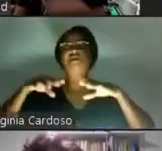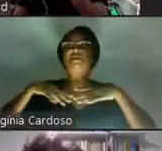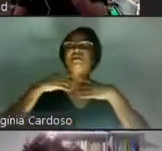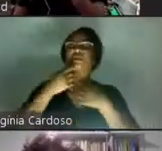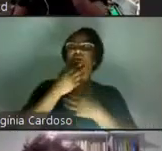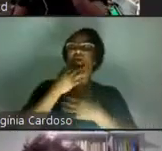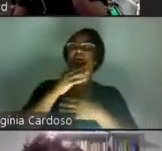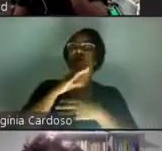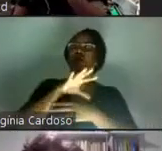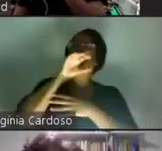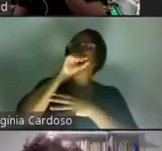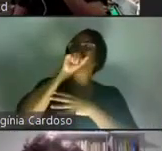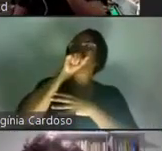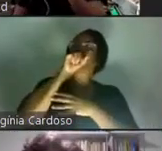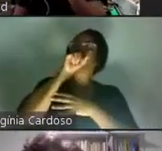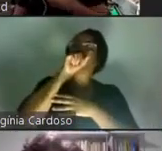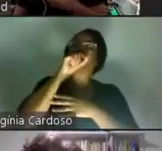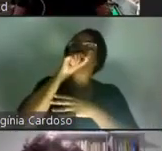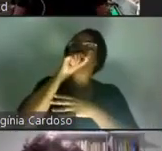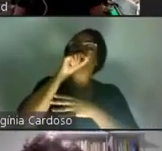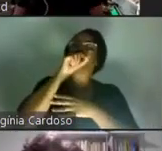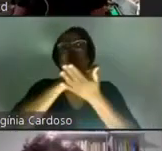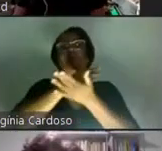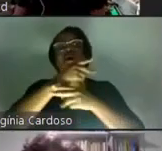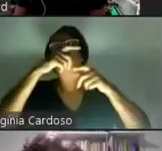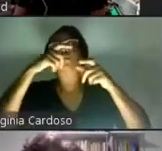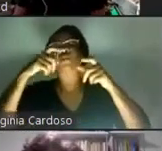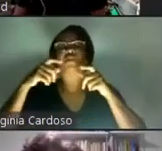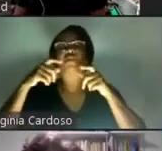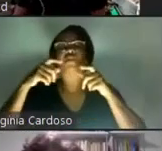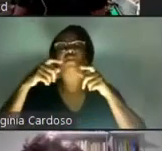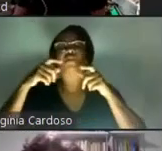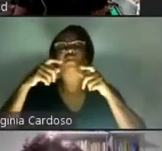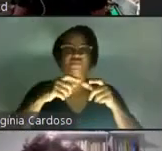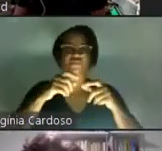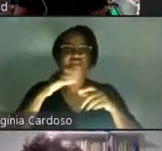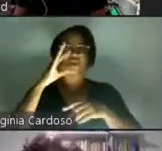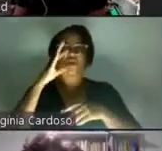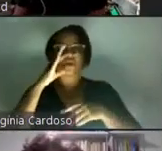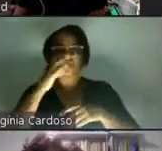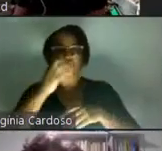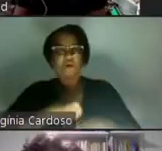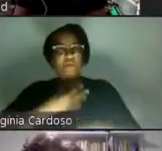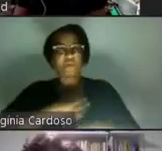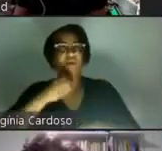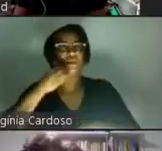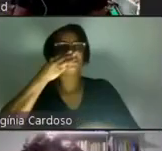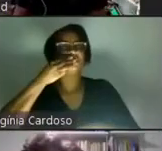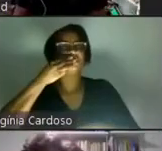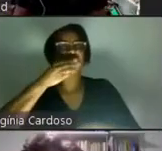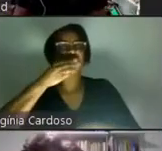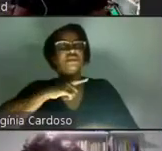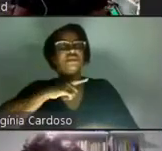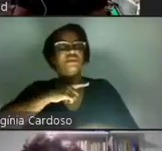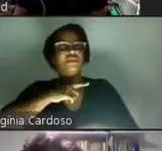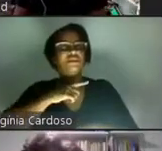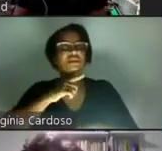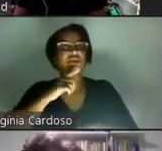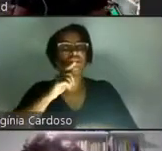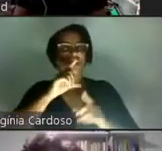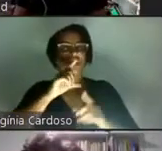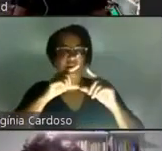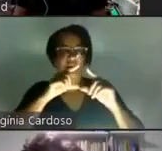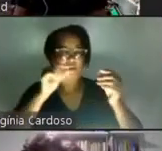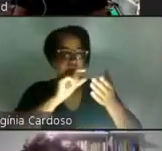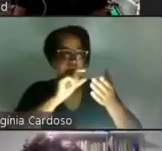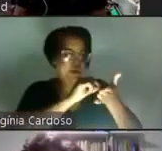do cheiro de algum lugar. E admiro o poeta que sabe o gosto que tem escrever com a sua pena as penas